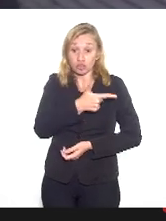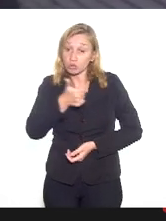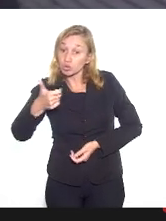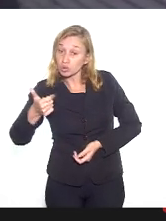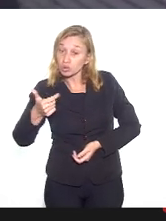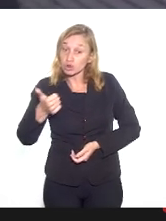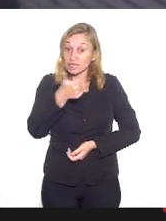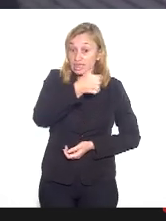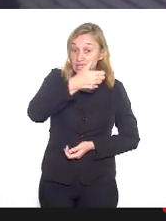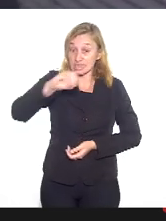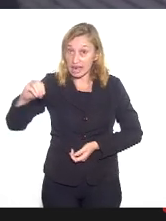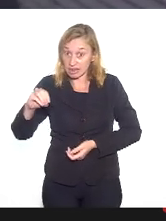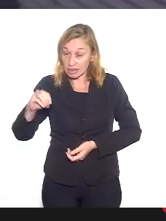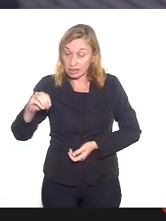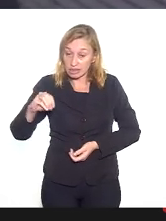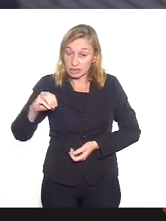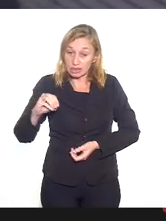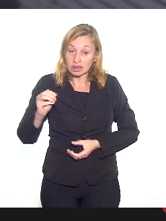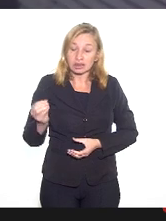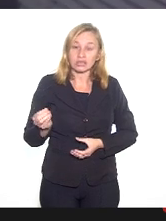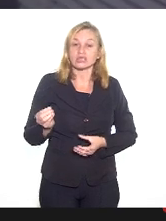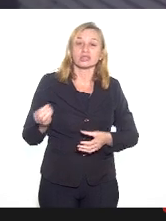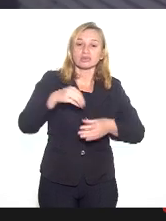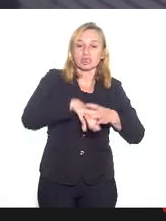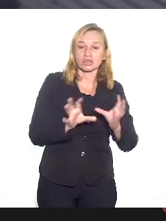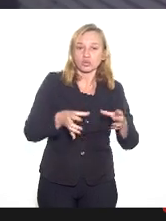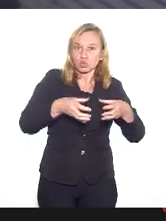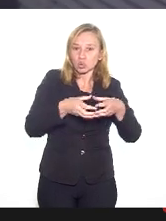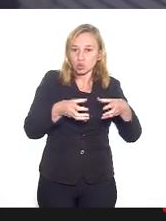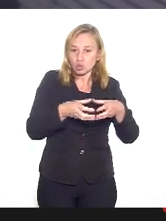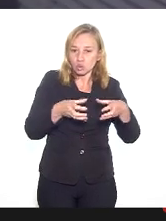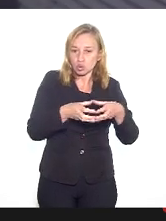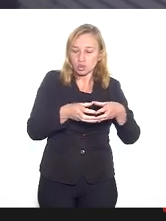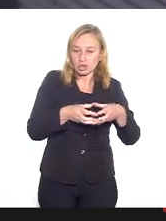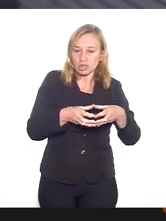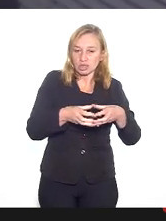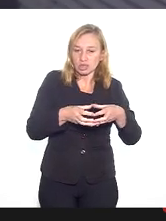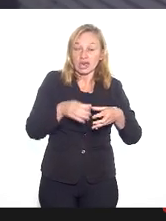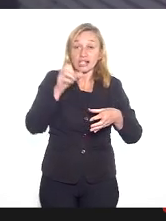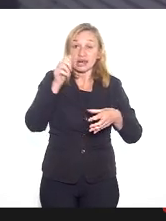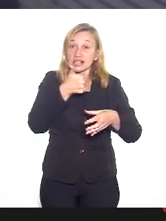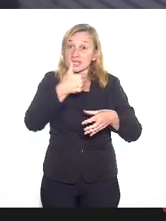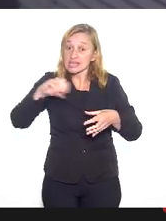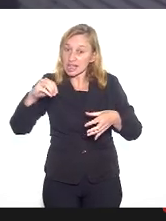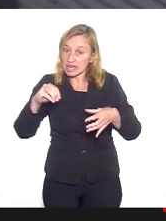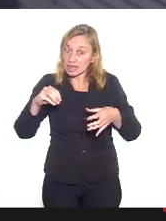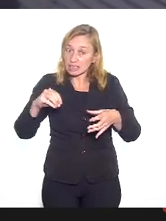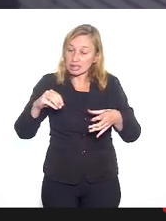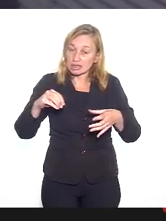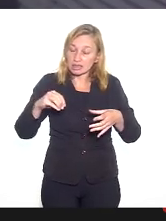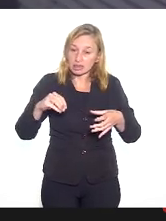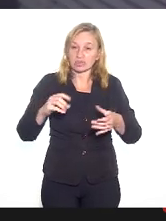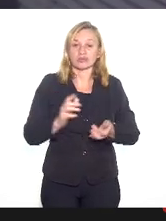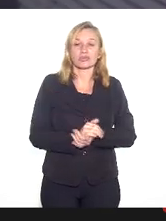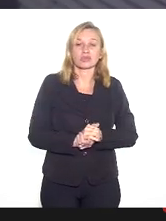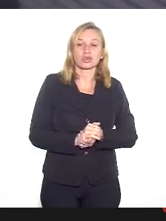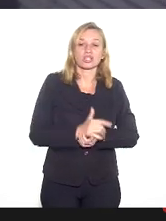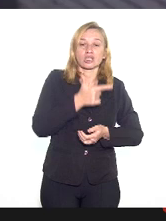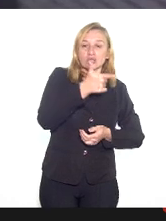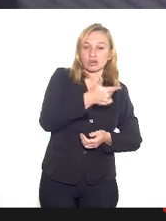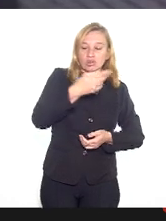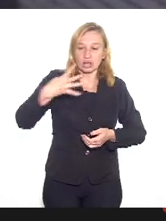foram 100 vagas, ingressaram na corporação 100 militares. O concurso de